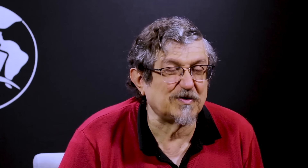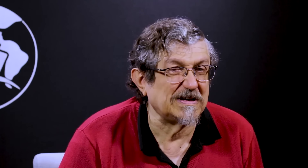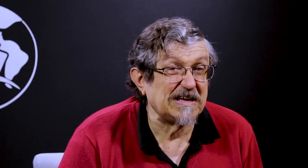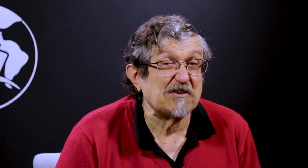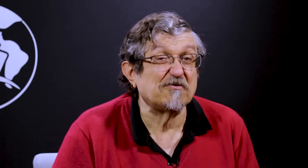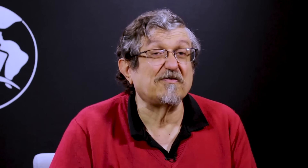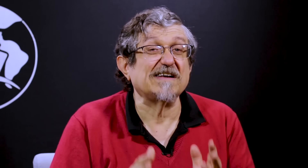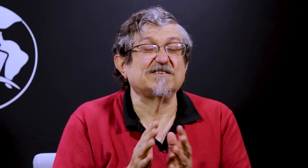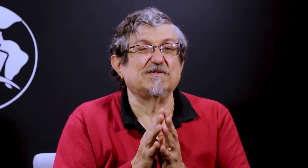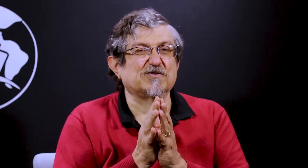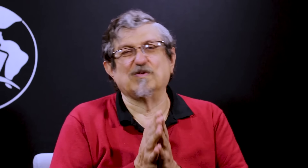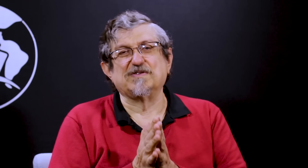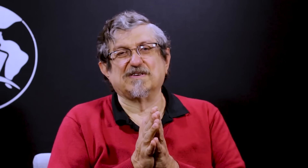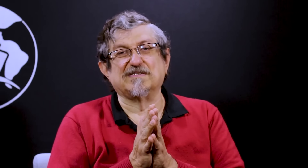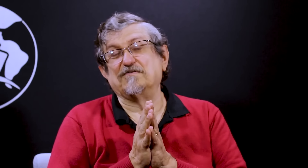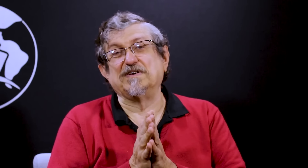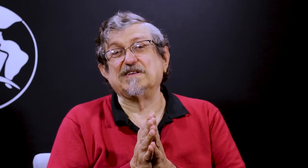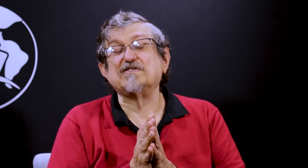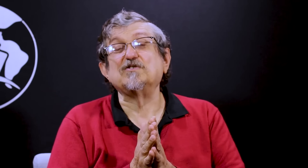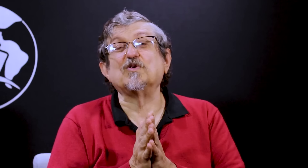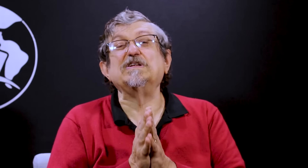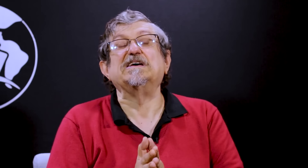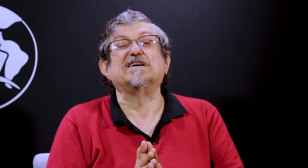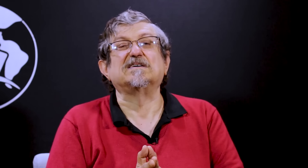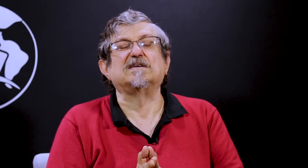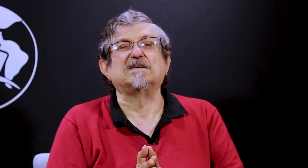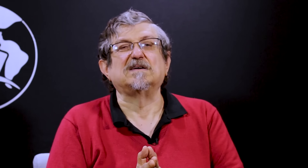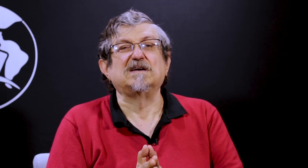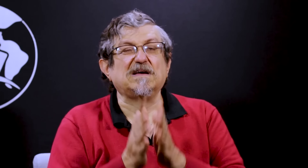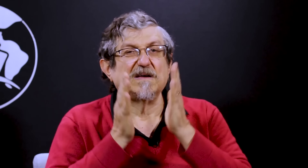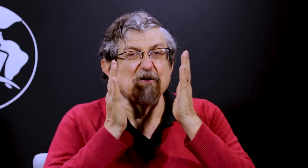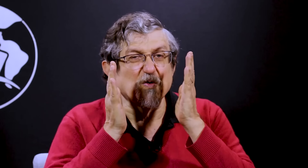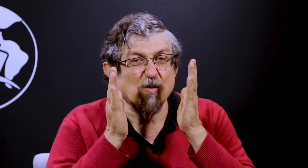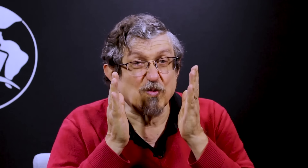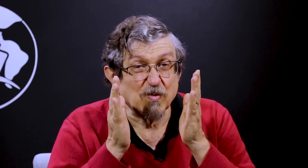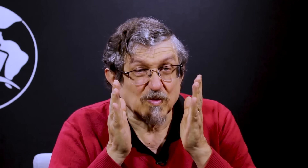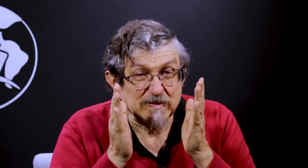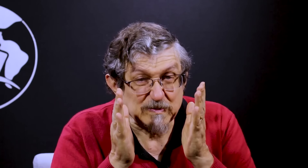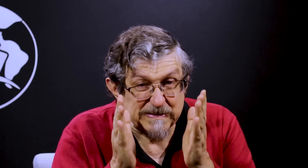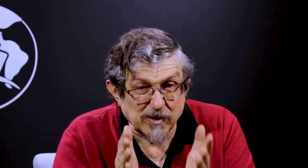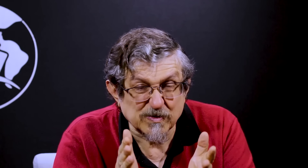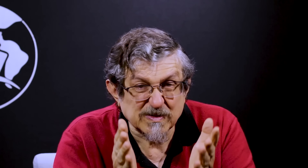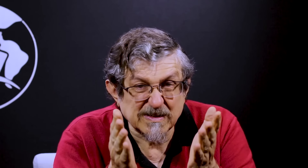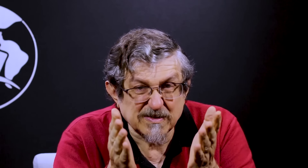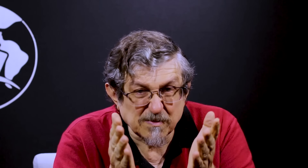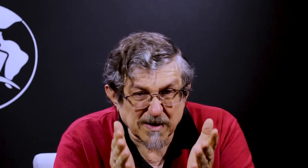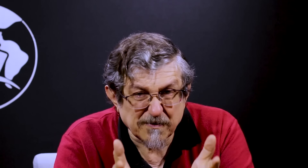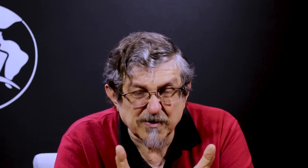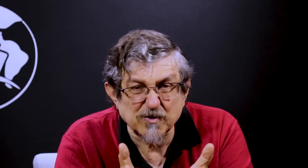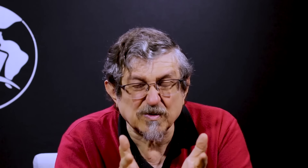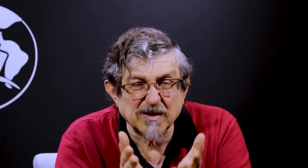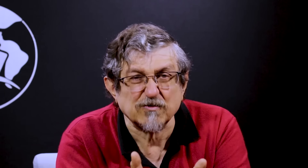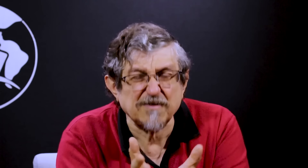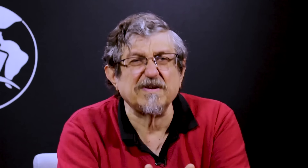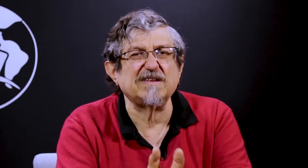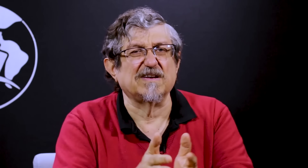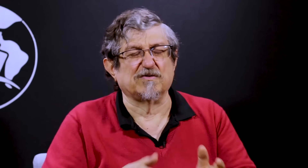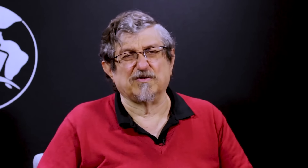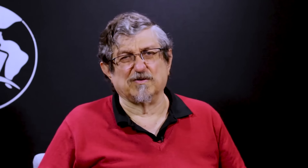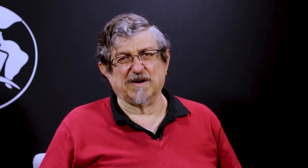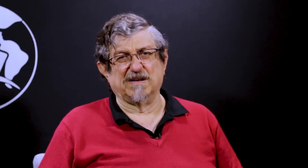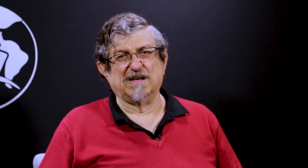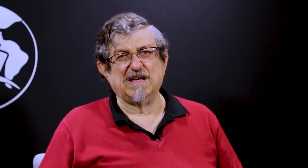novo Façam as coisas na vida em sintonia um Deus que se manifestou na sua vida